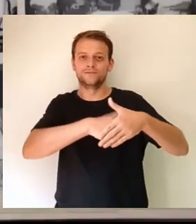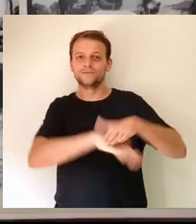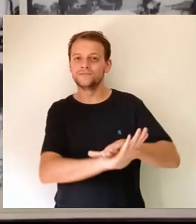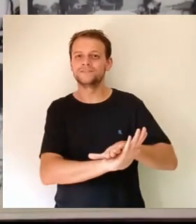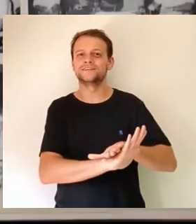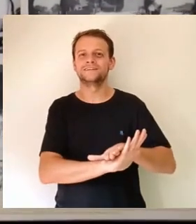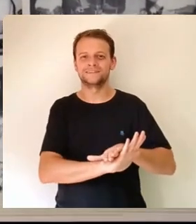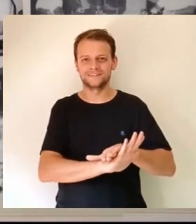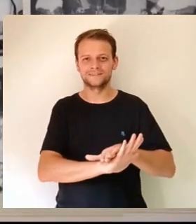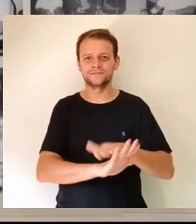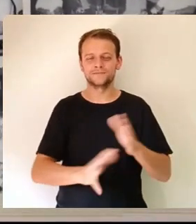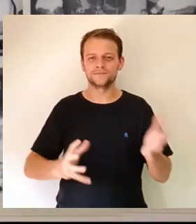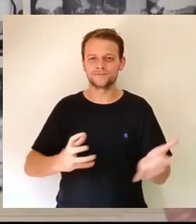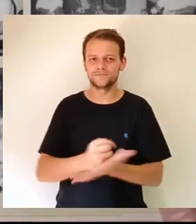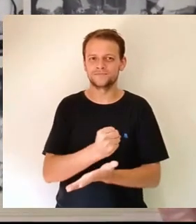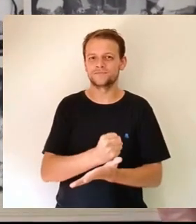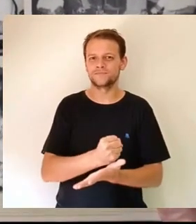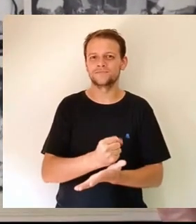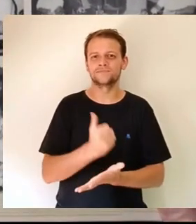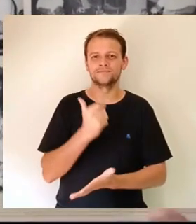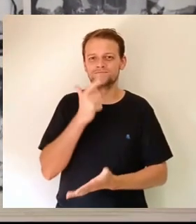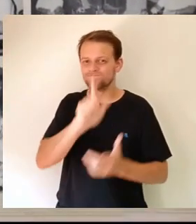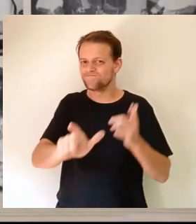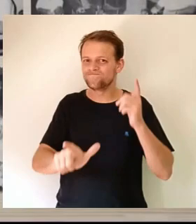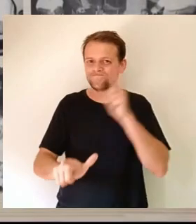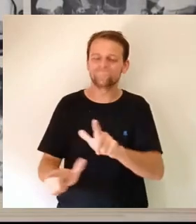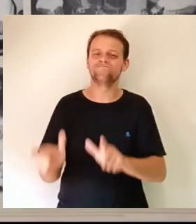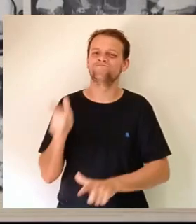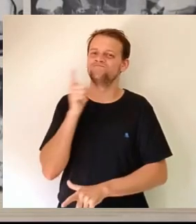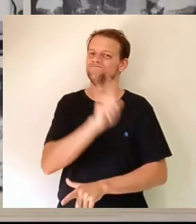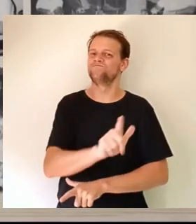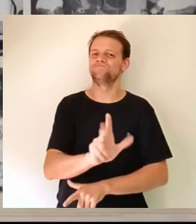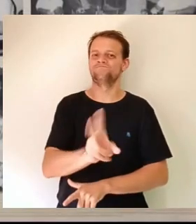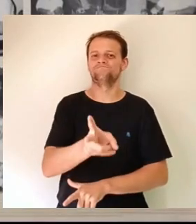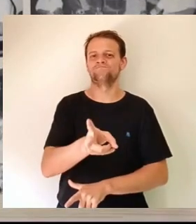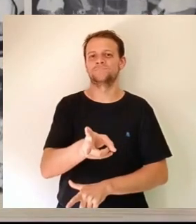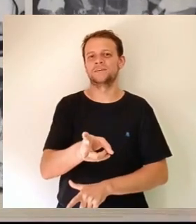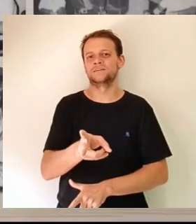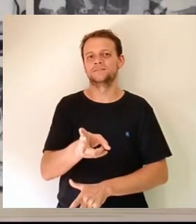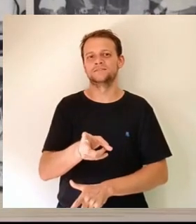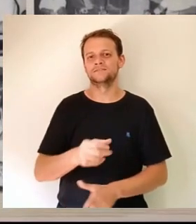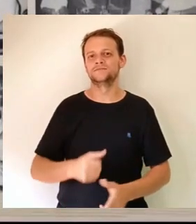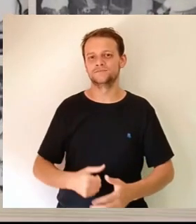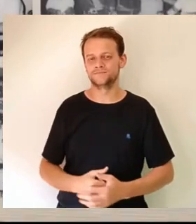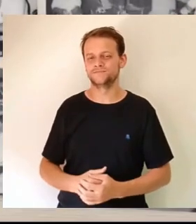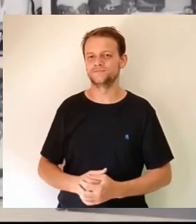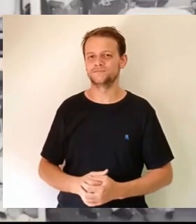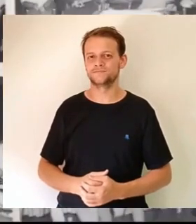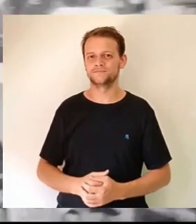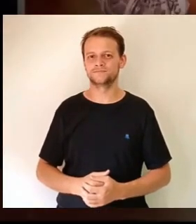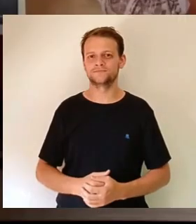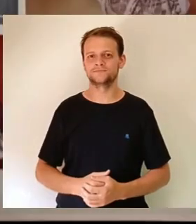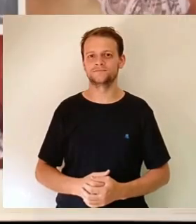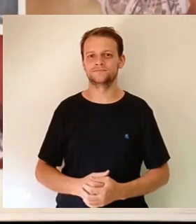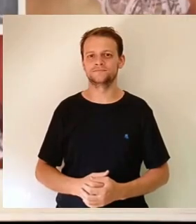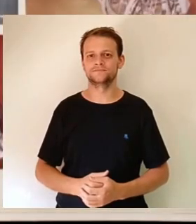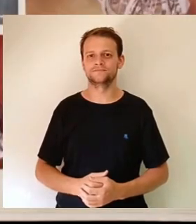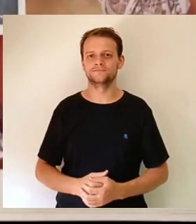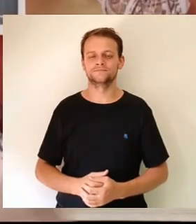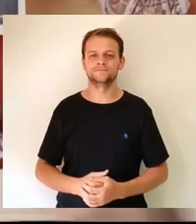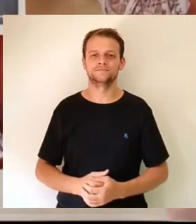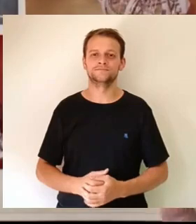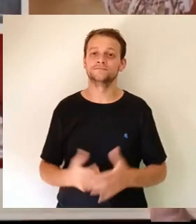preocupação de registrar as conquistas, né? Assim, para não parecer que as